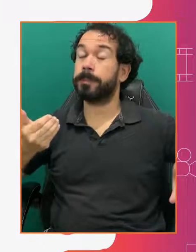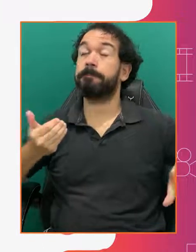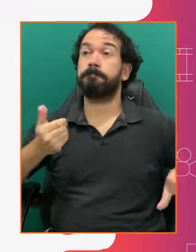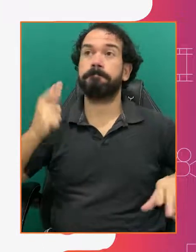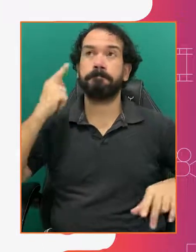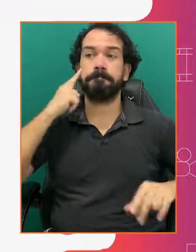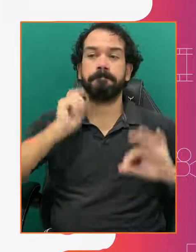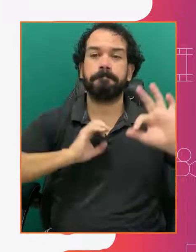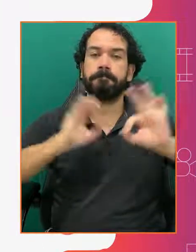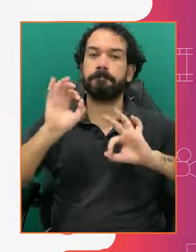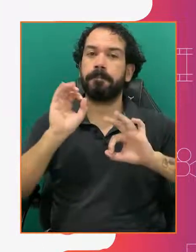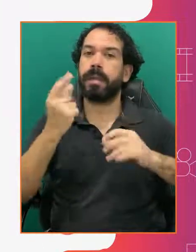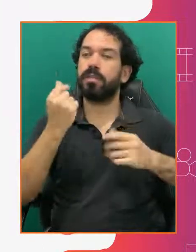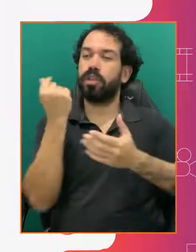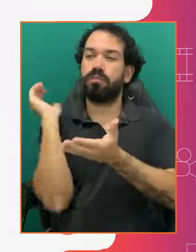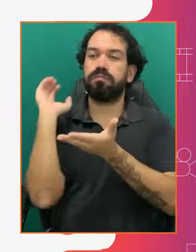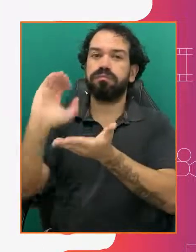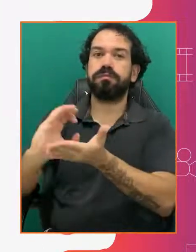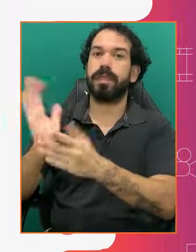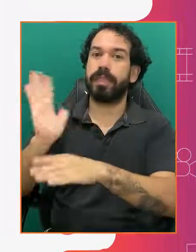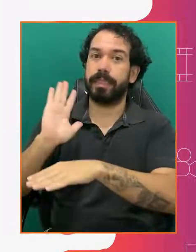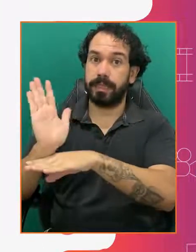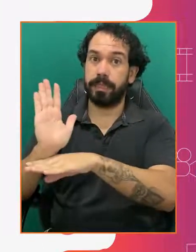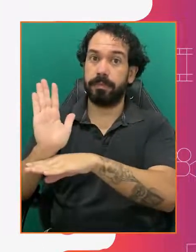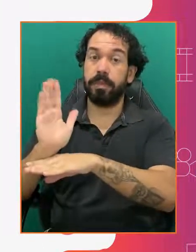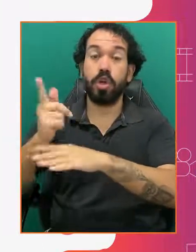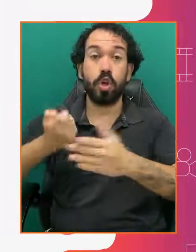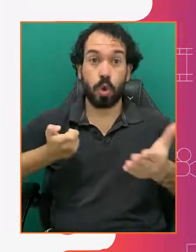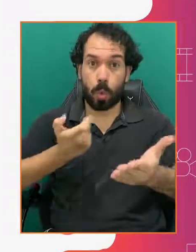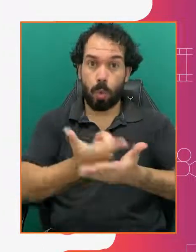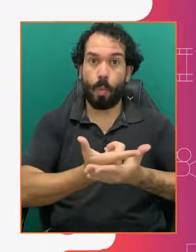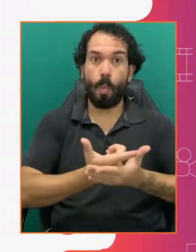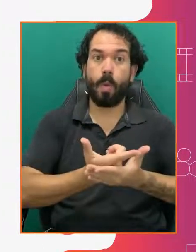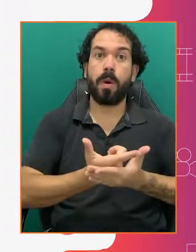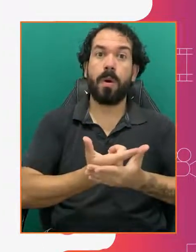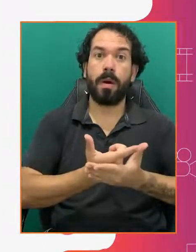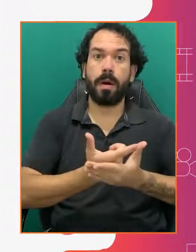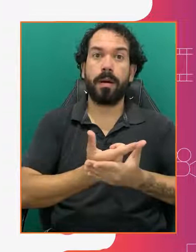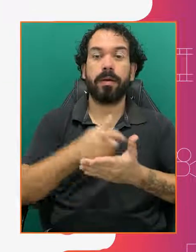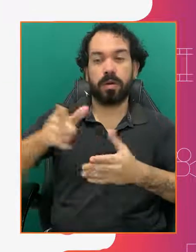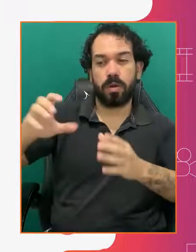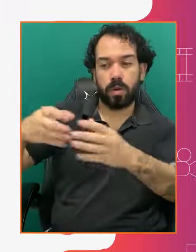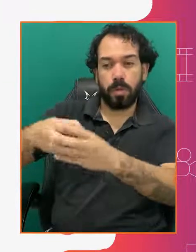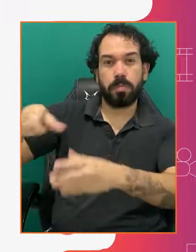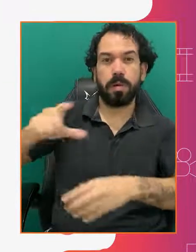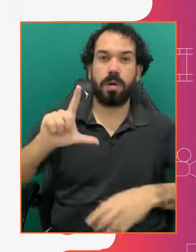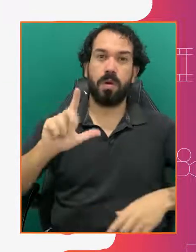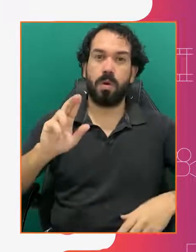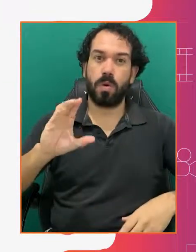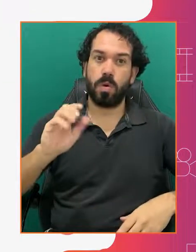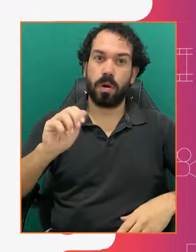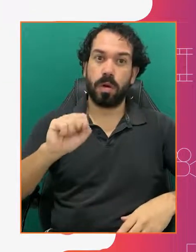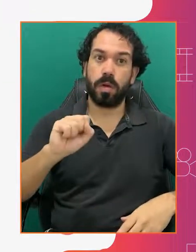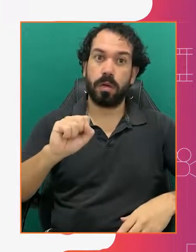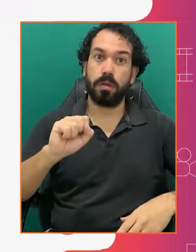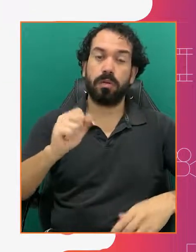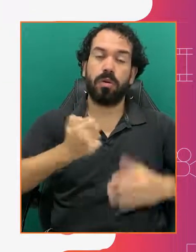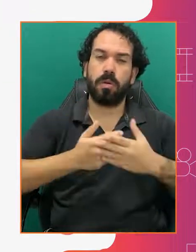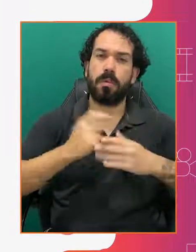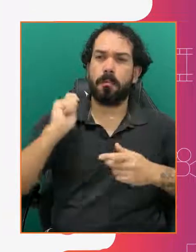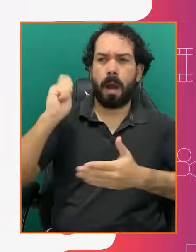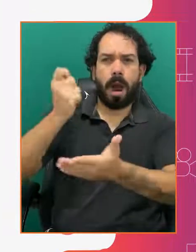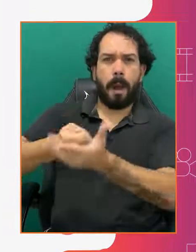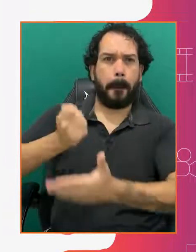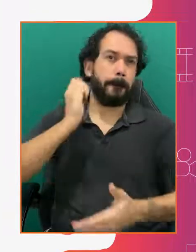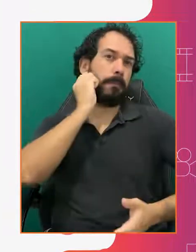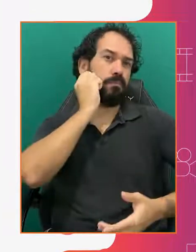ele planejava investir no setor do cinema. Ele comprou então essa divisão da Lucasfilm por alguns milhões